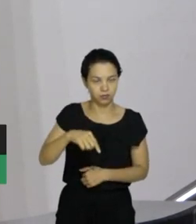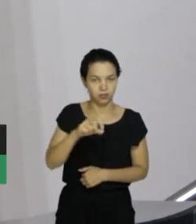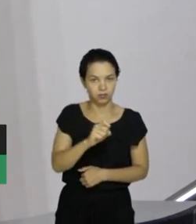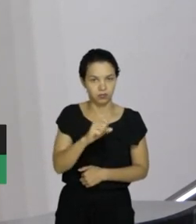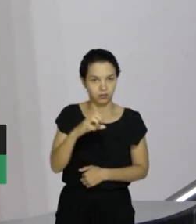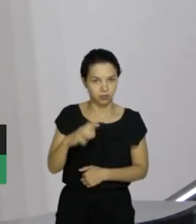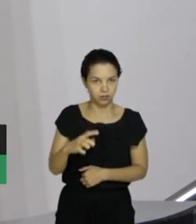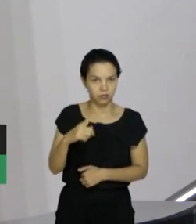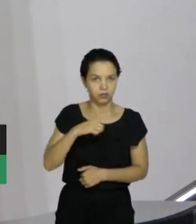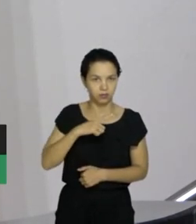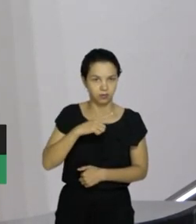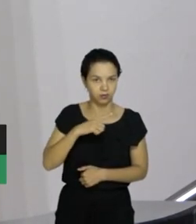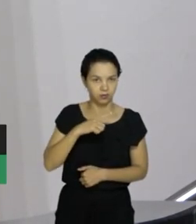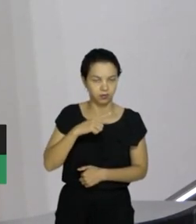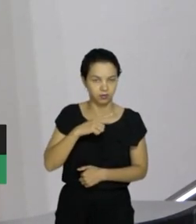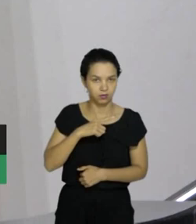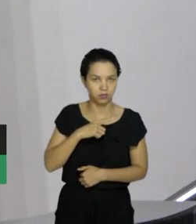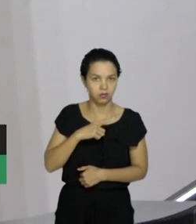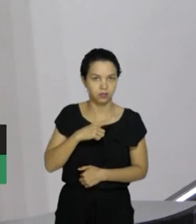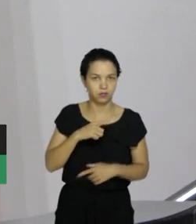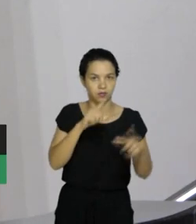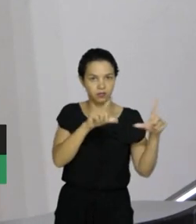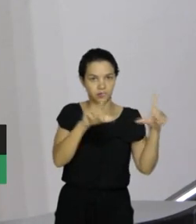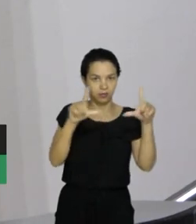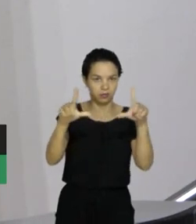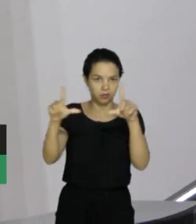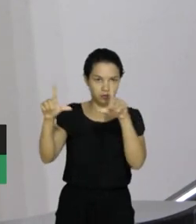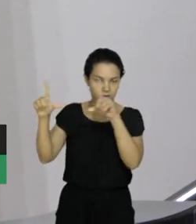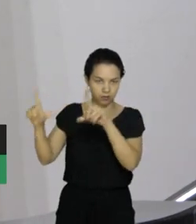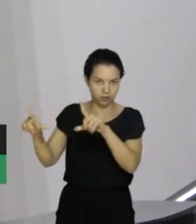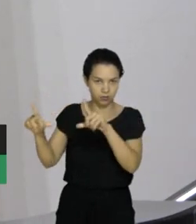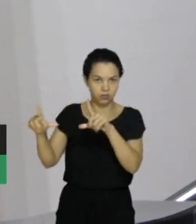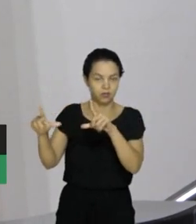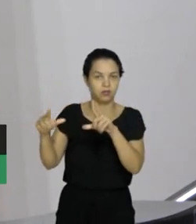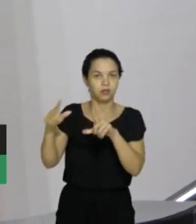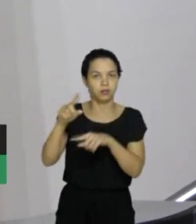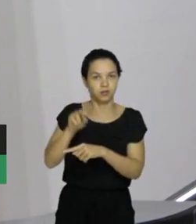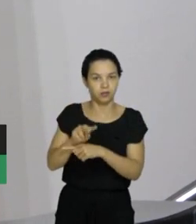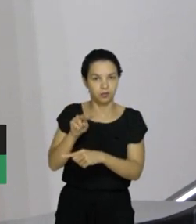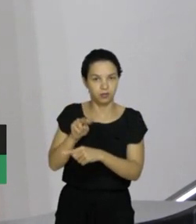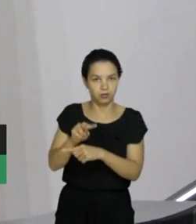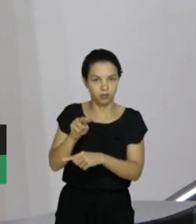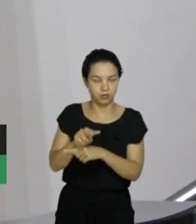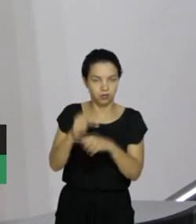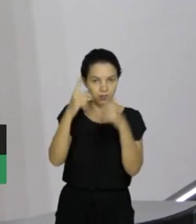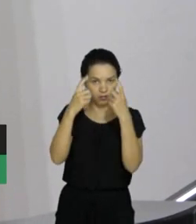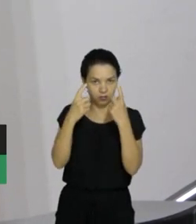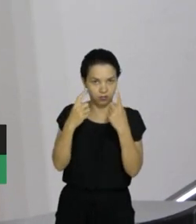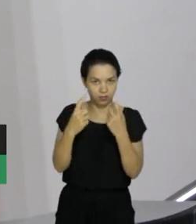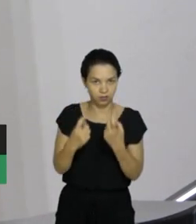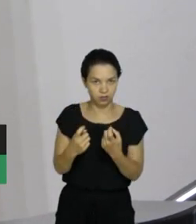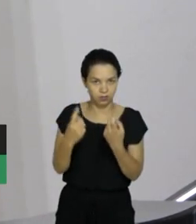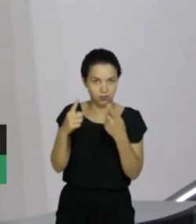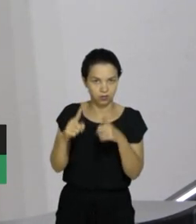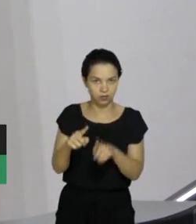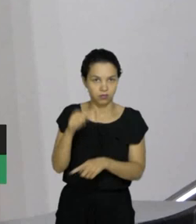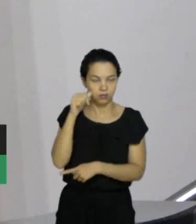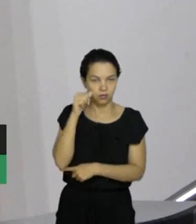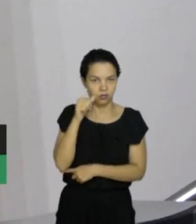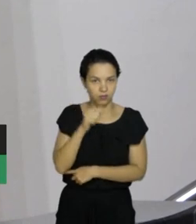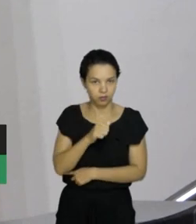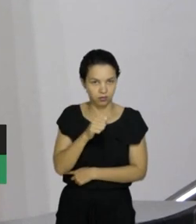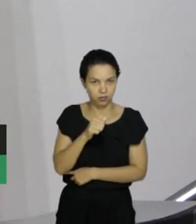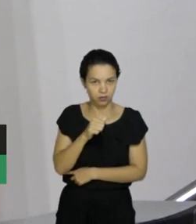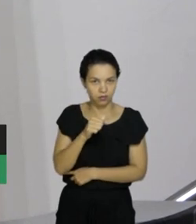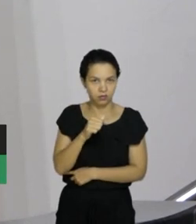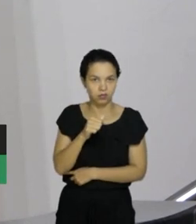temos o Observatório Estadual da violência contra mulher que no próximo dia 31 de